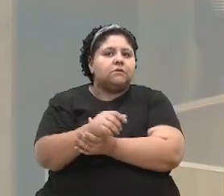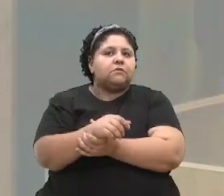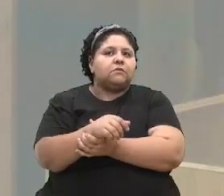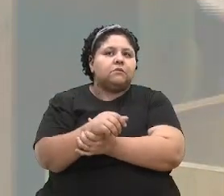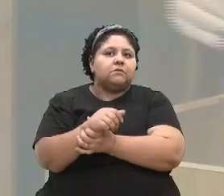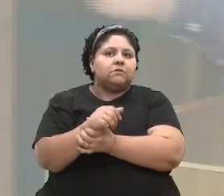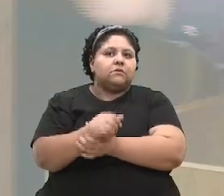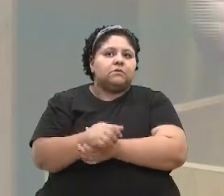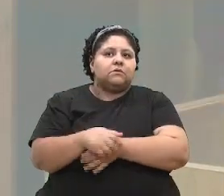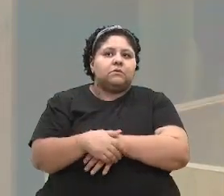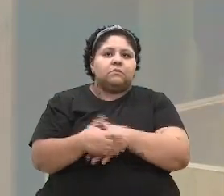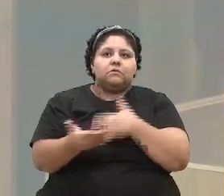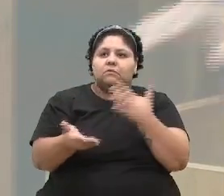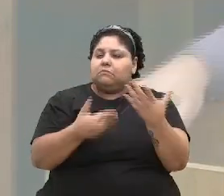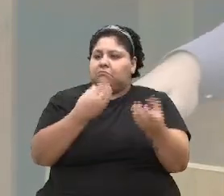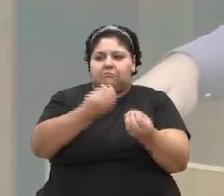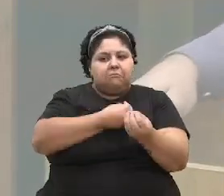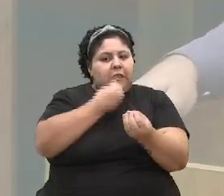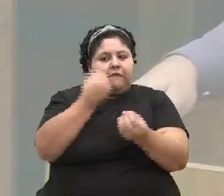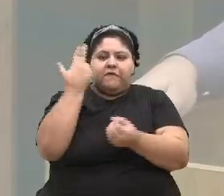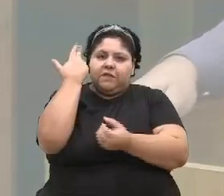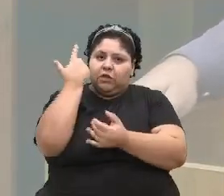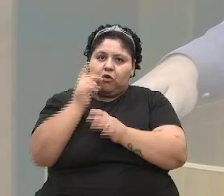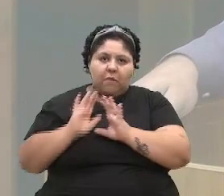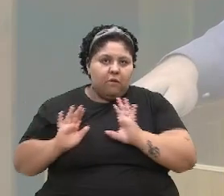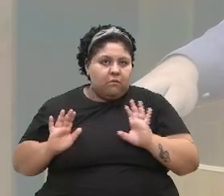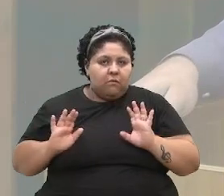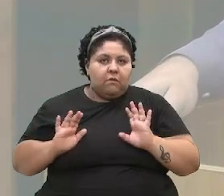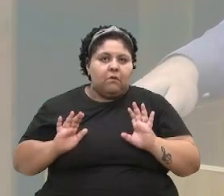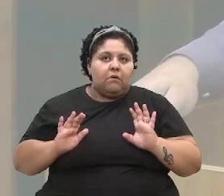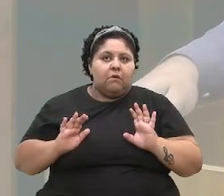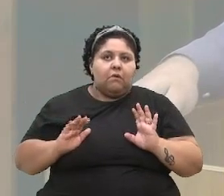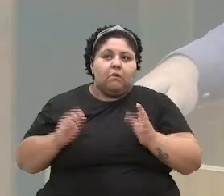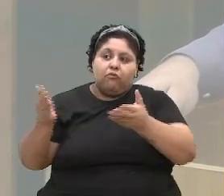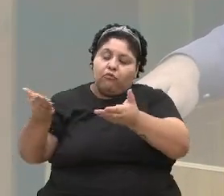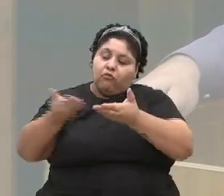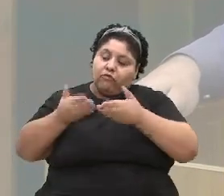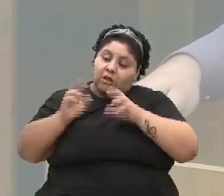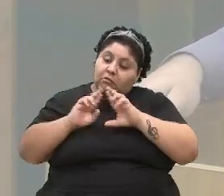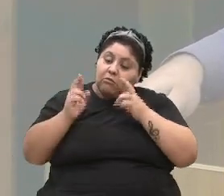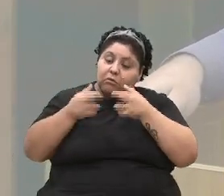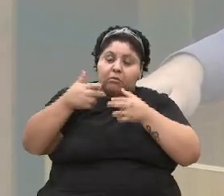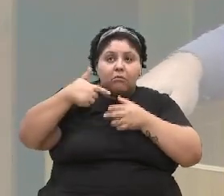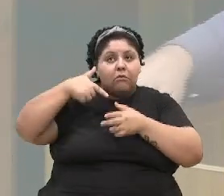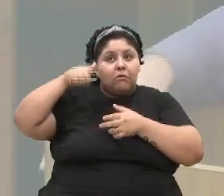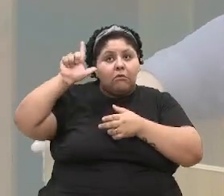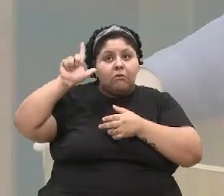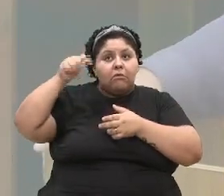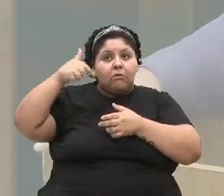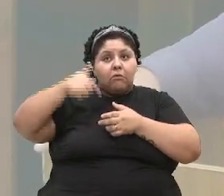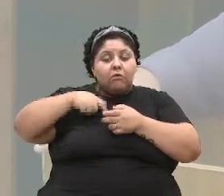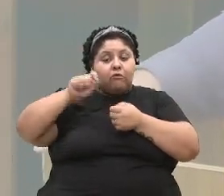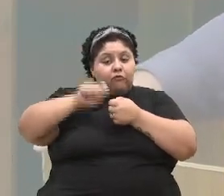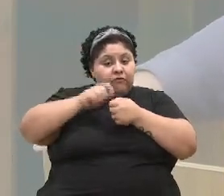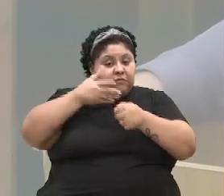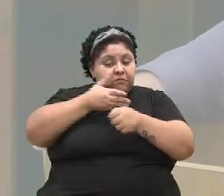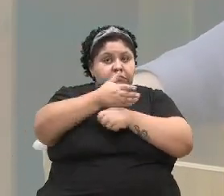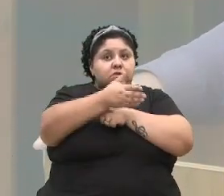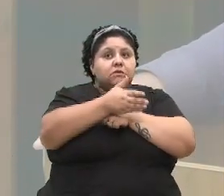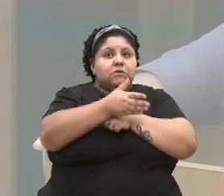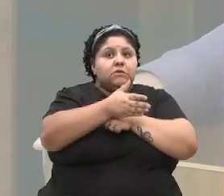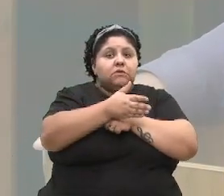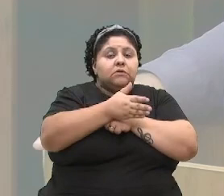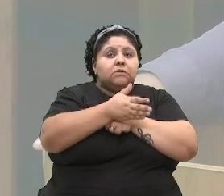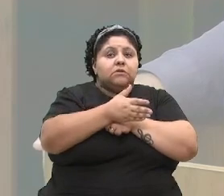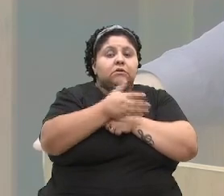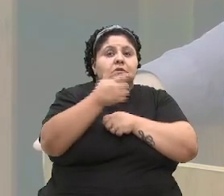votações. Sem problema, é da vida, né? E fui convidado para uma reunião ontem, da qual eu me fiz presente, justamente